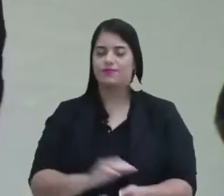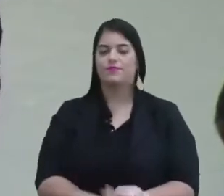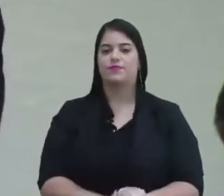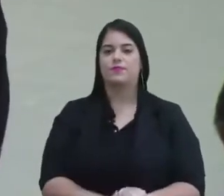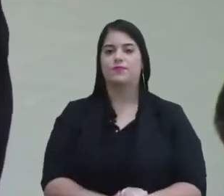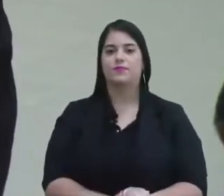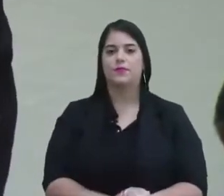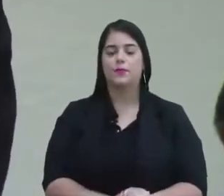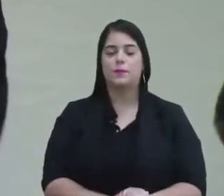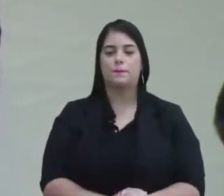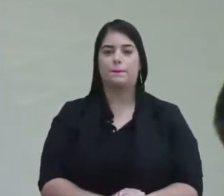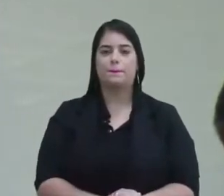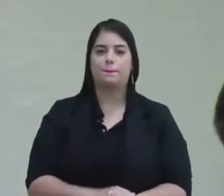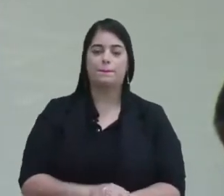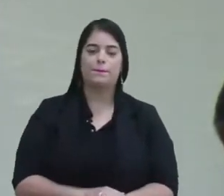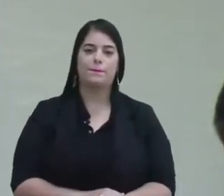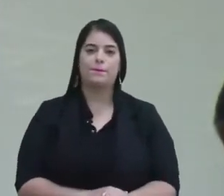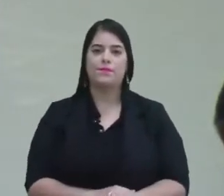né?